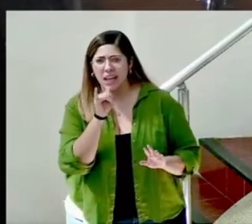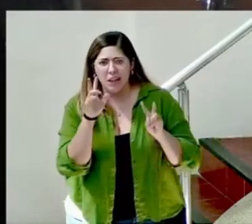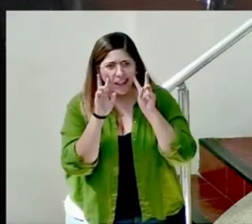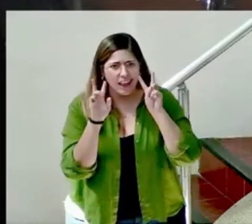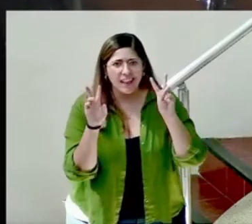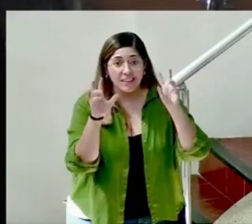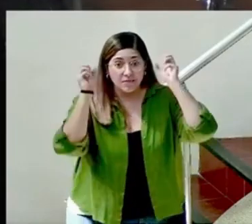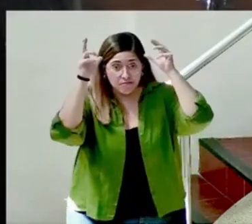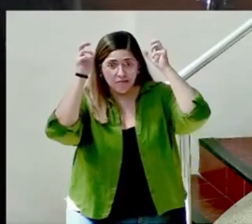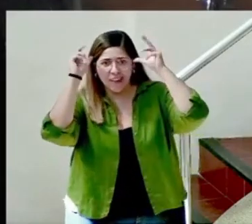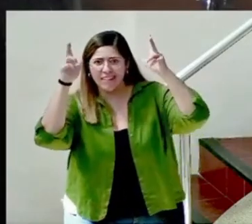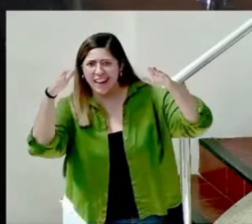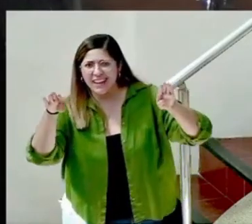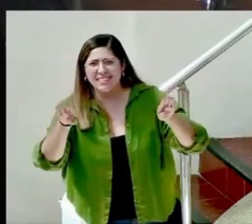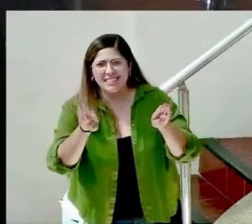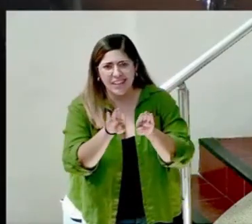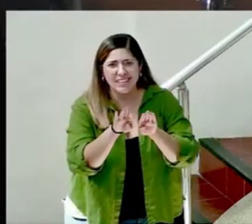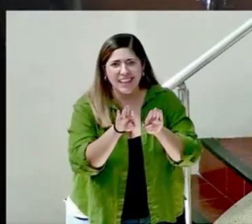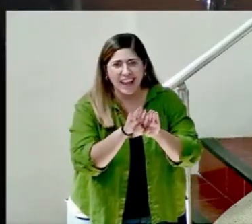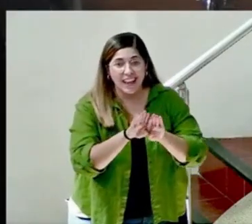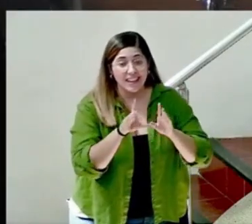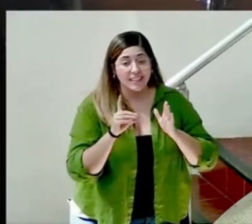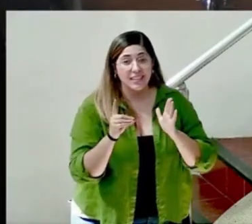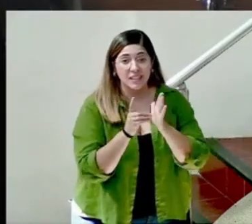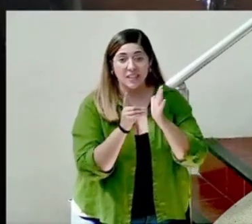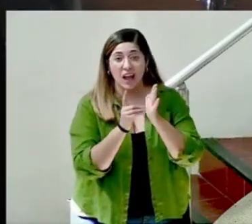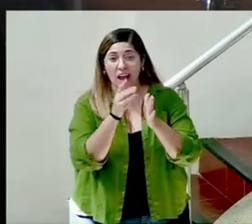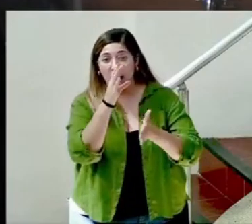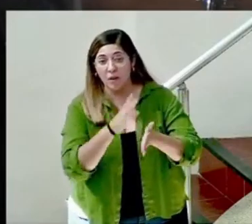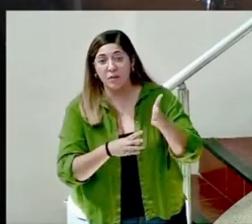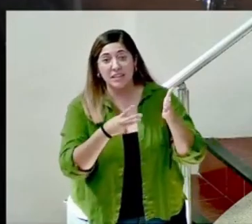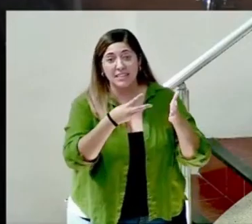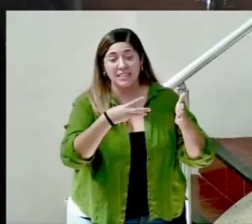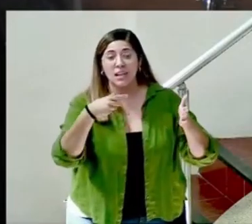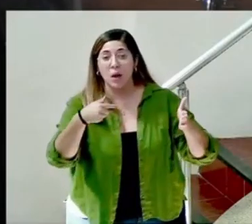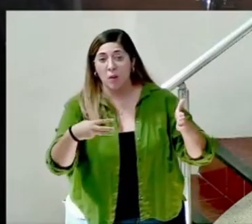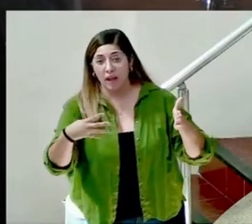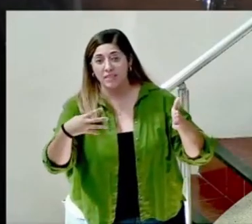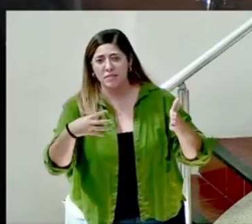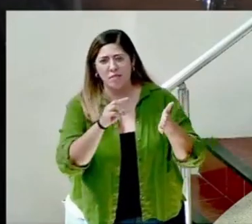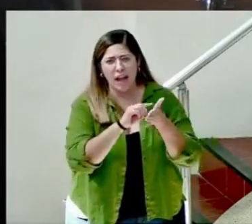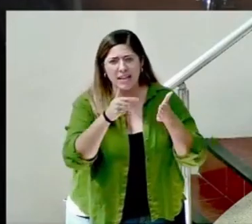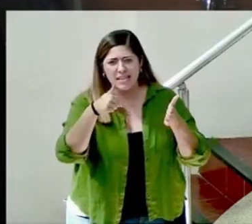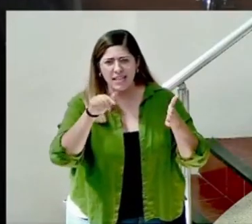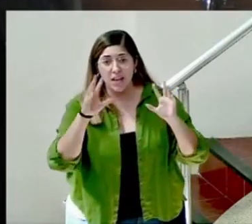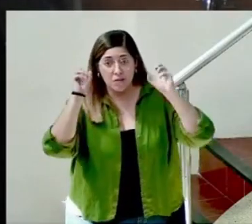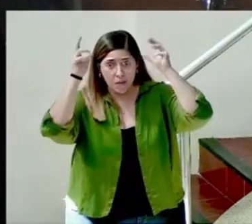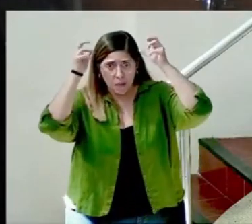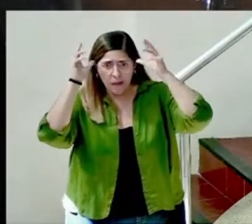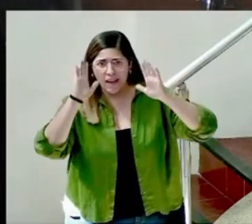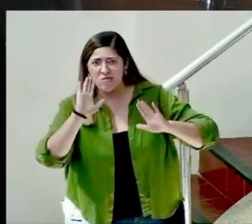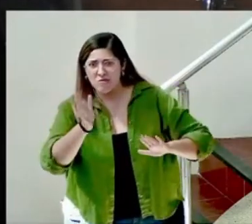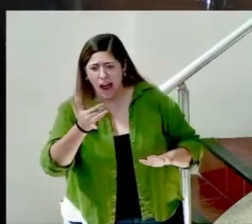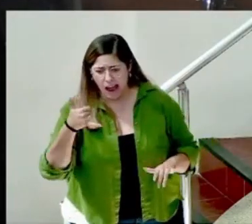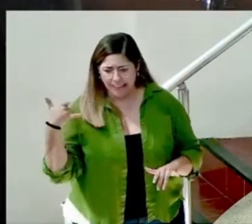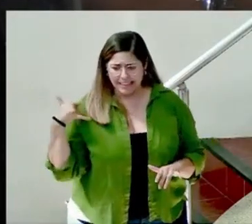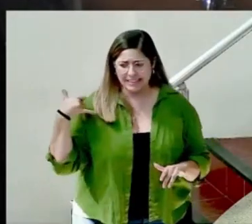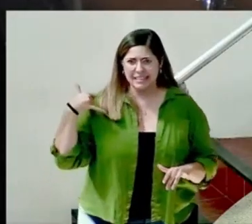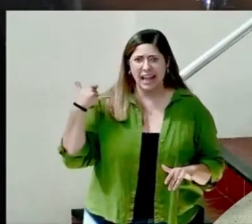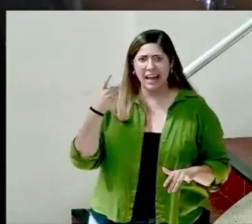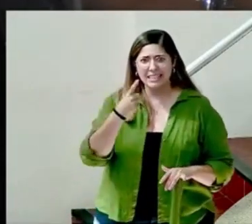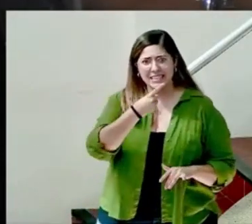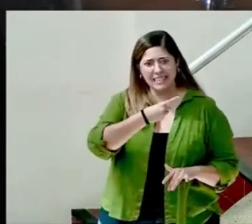Deuteronômio capítulo 34, verso 7, quando Moisés já estava com 120 anos e o